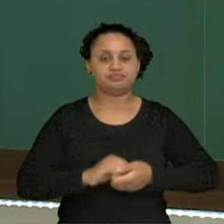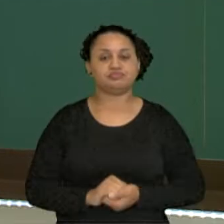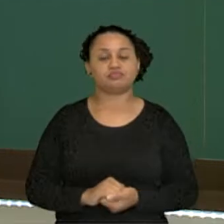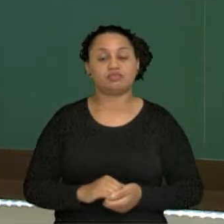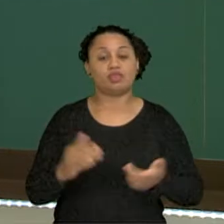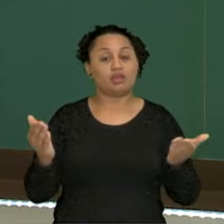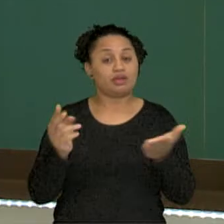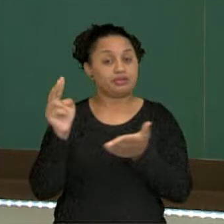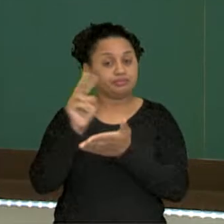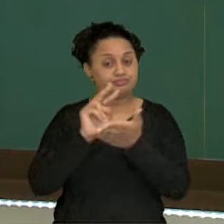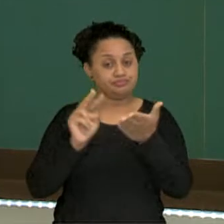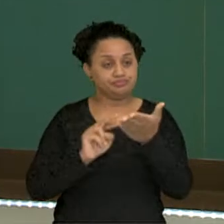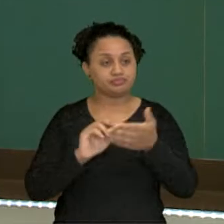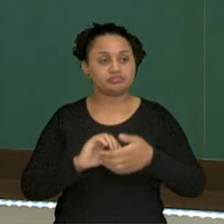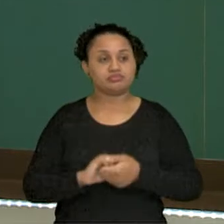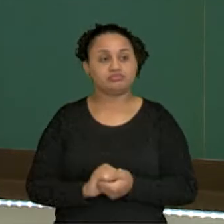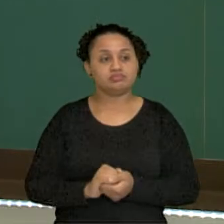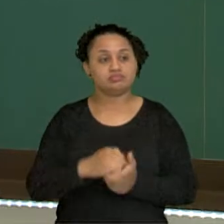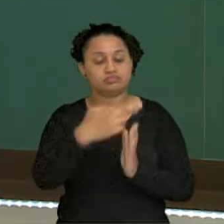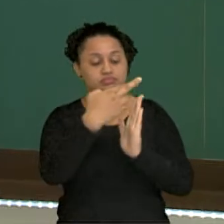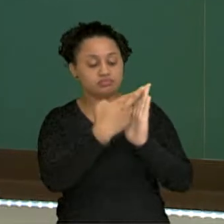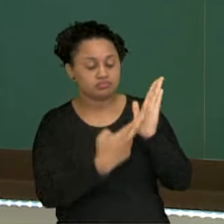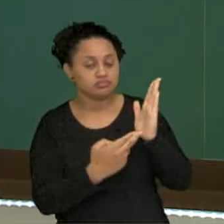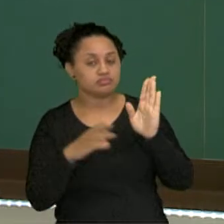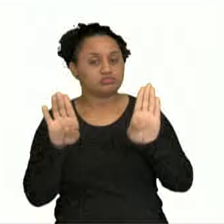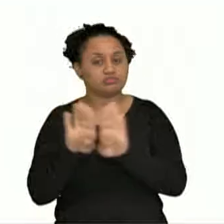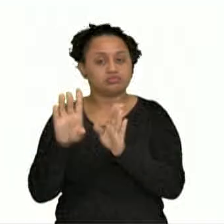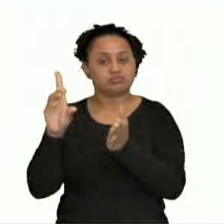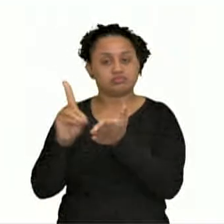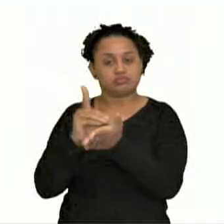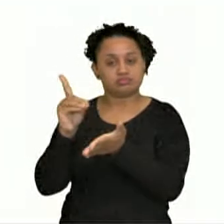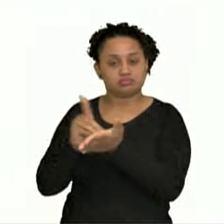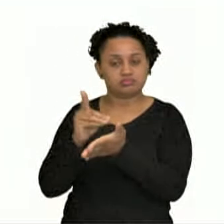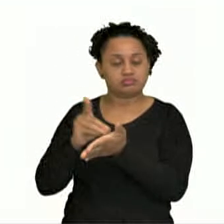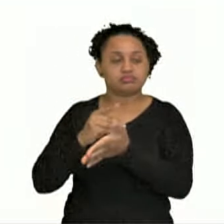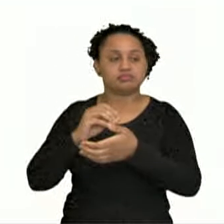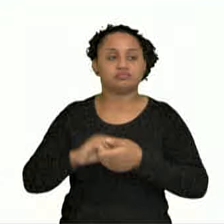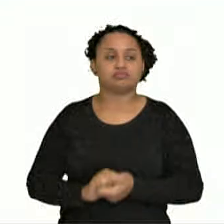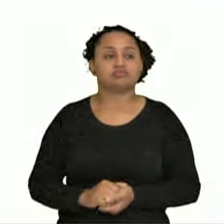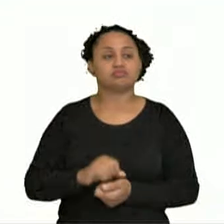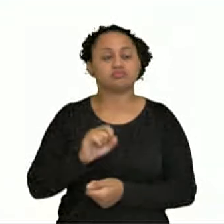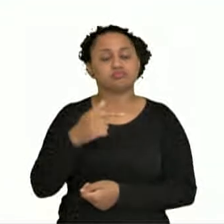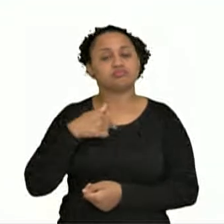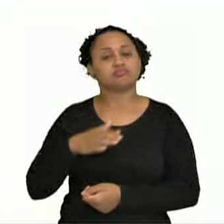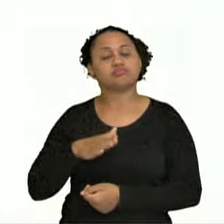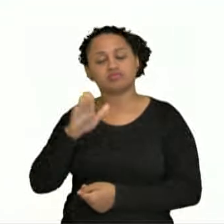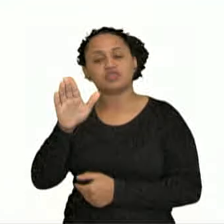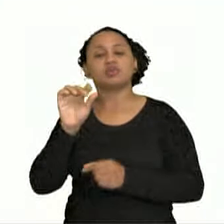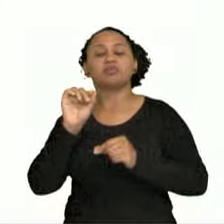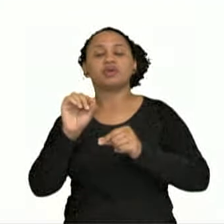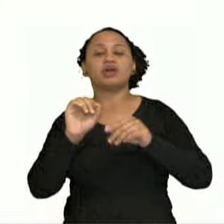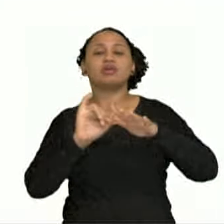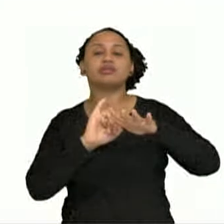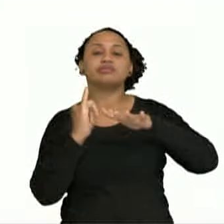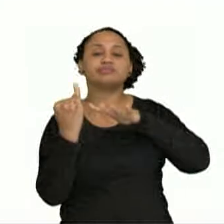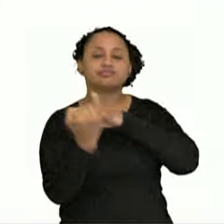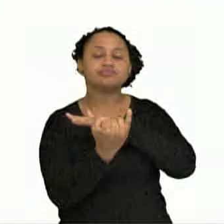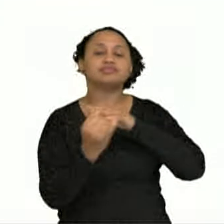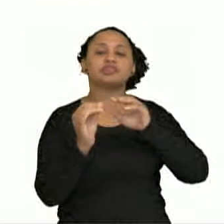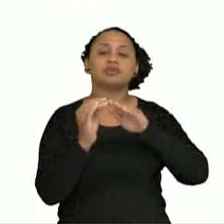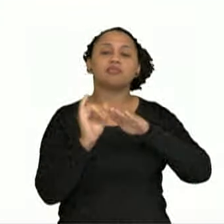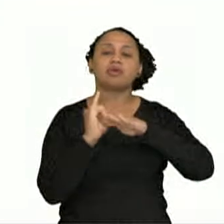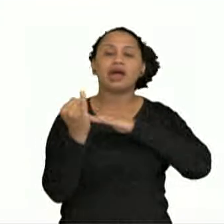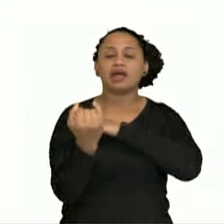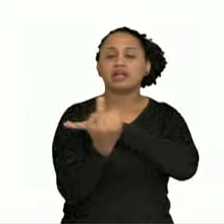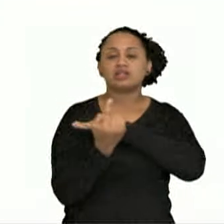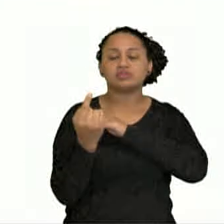Vamos à leitura. A redação e o dicionário. Se fosse morar numa ilha deserta e distante